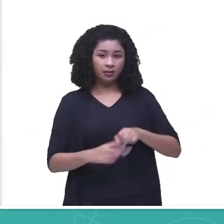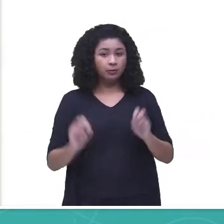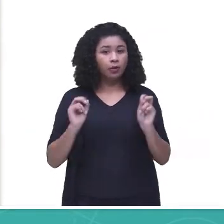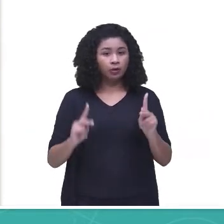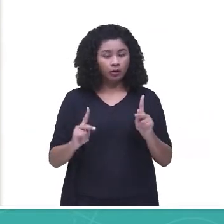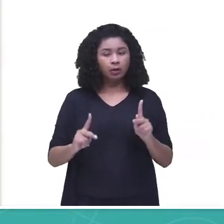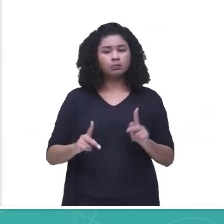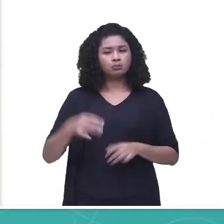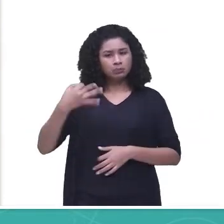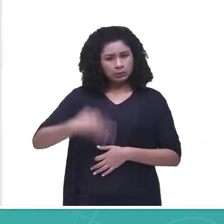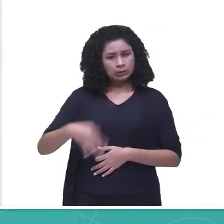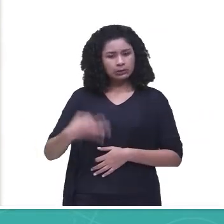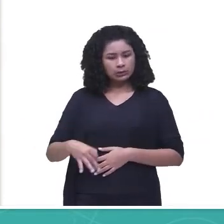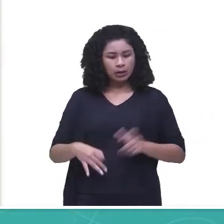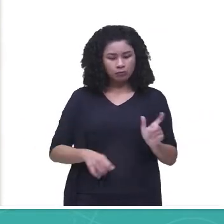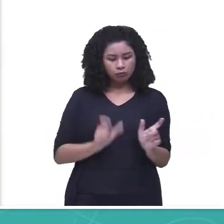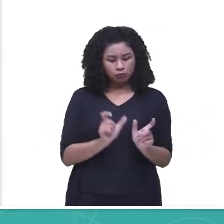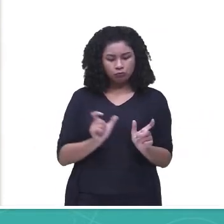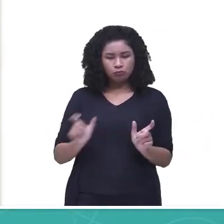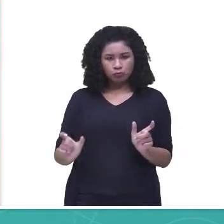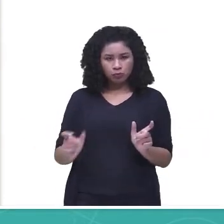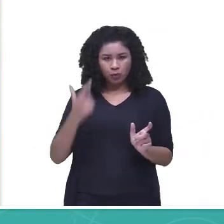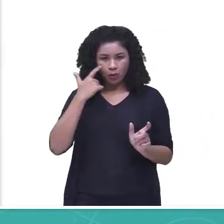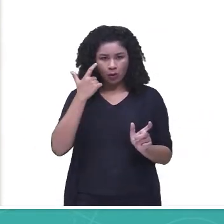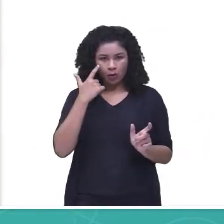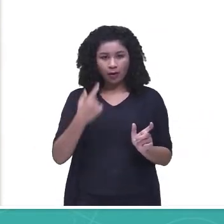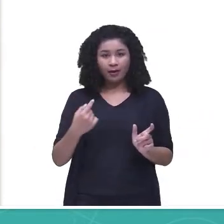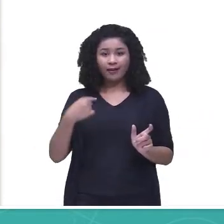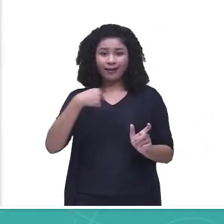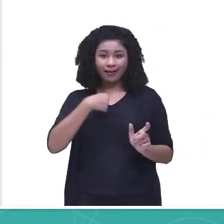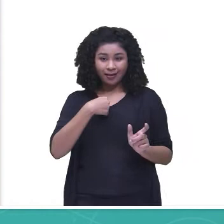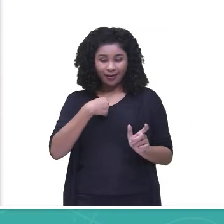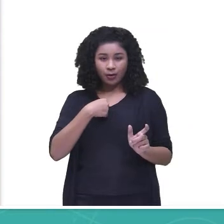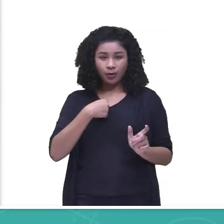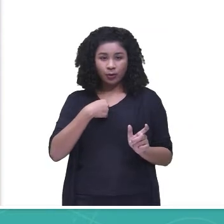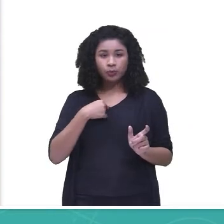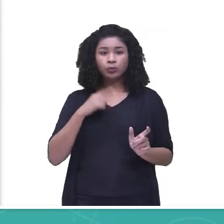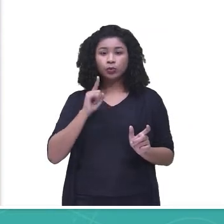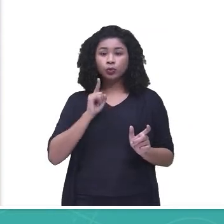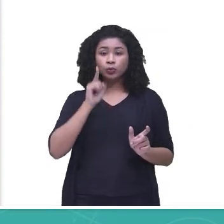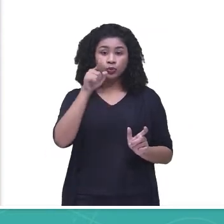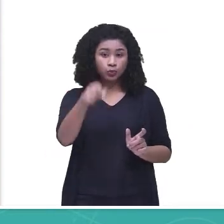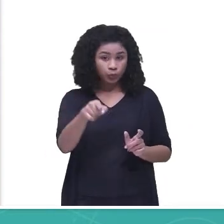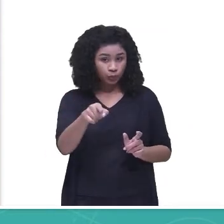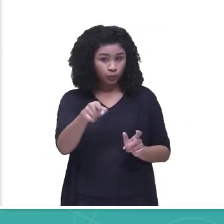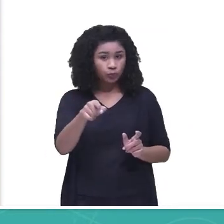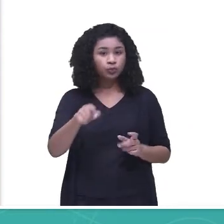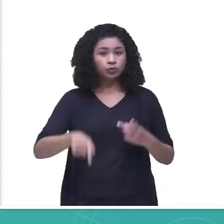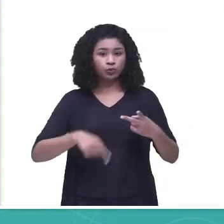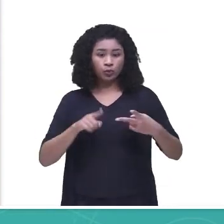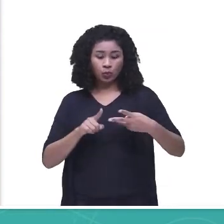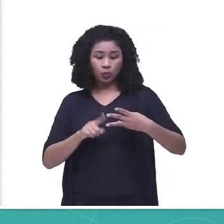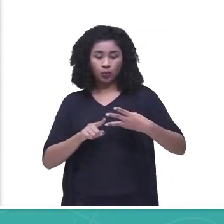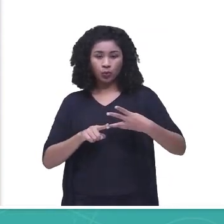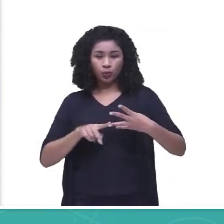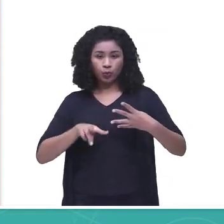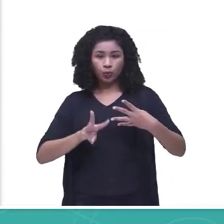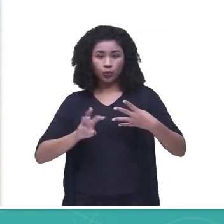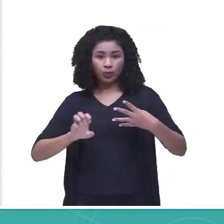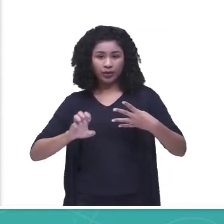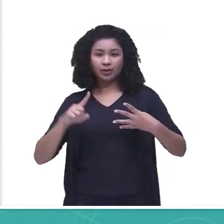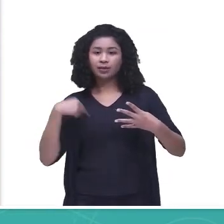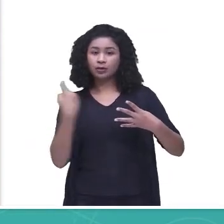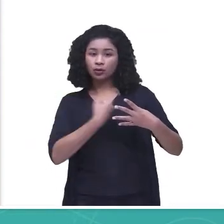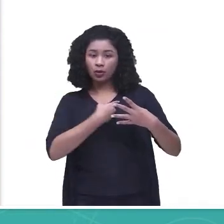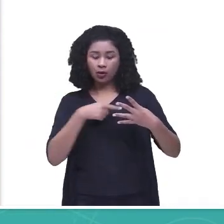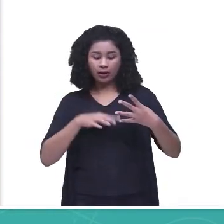estrutura, tá? I é eu, you, você ou vocês, depende do contexto. We é nós, and